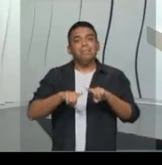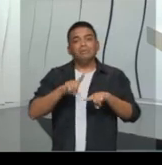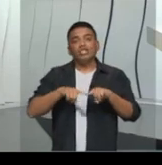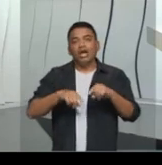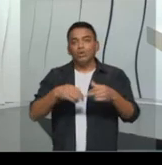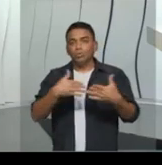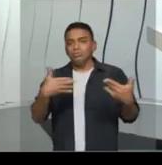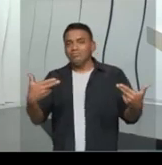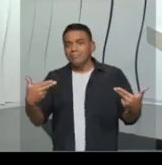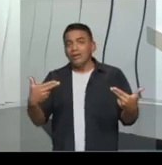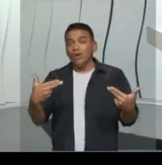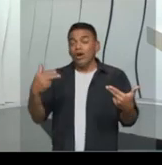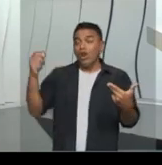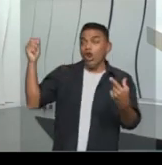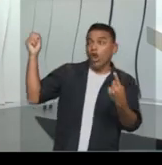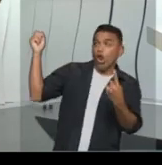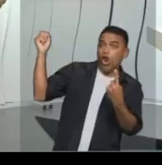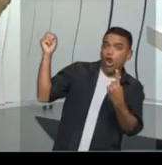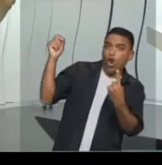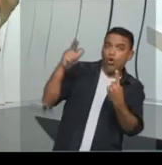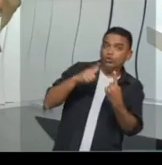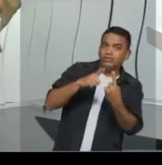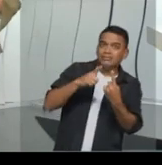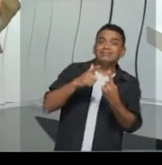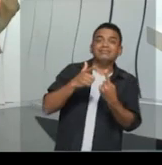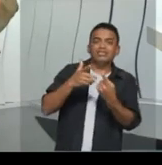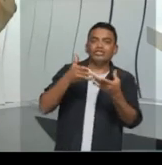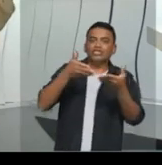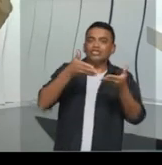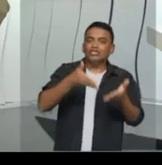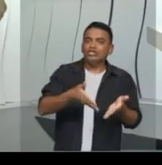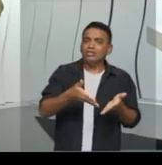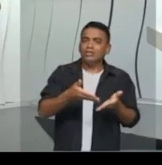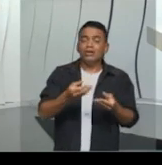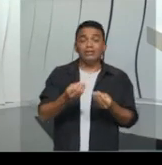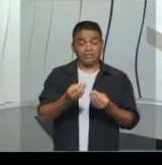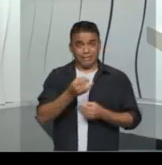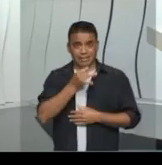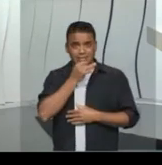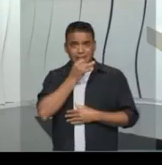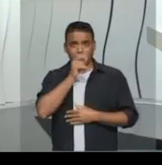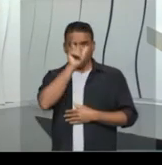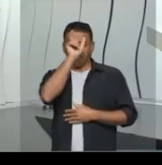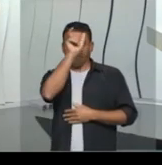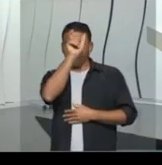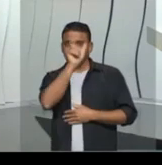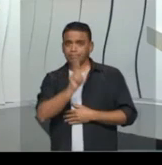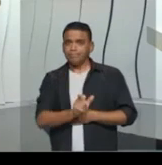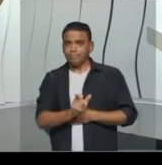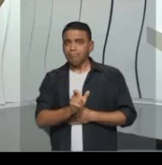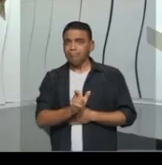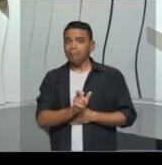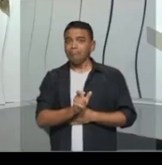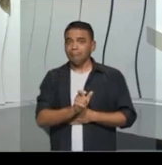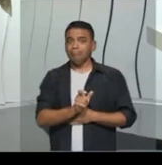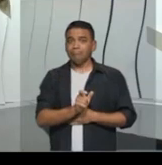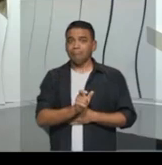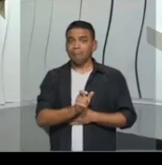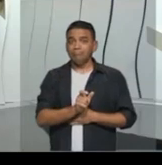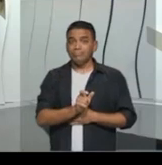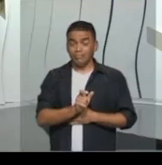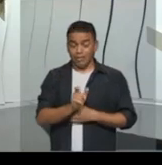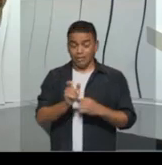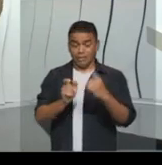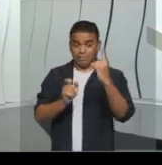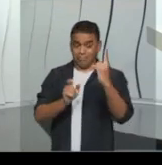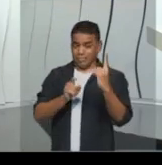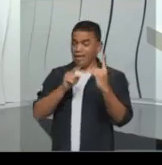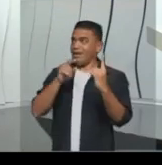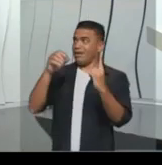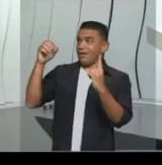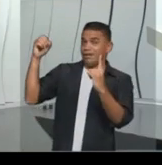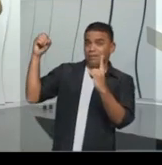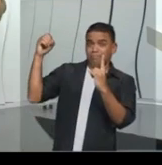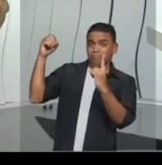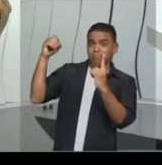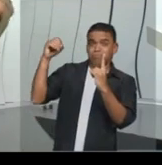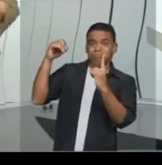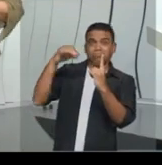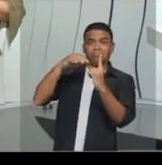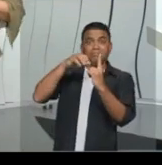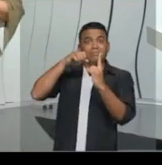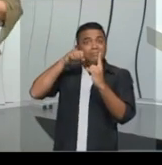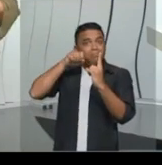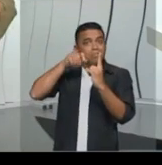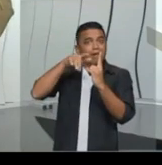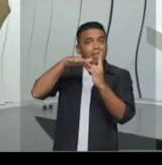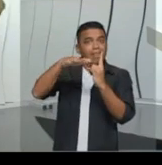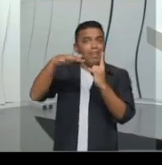toca ao chegar. Por exemplo, um ser humano é um objeto que difunde a luz. Como assim?